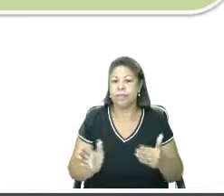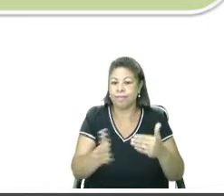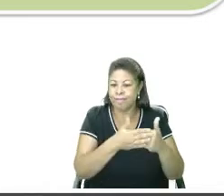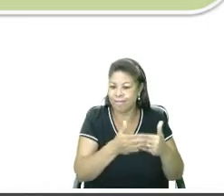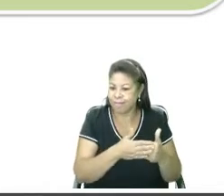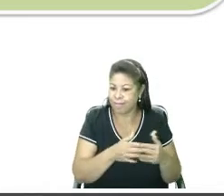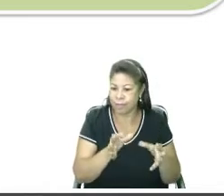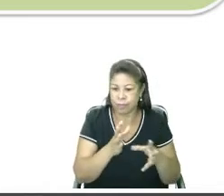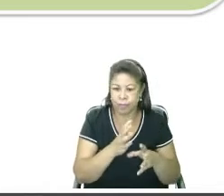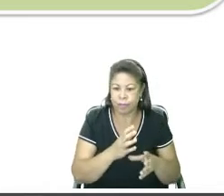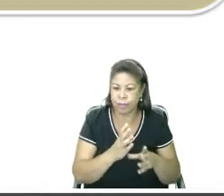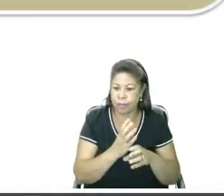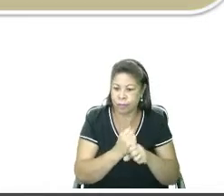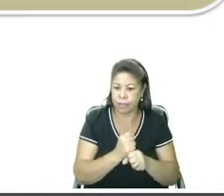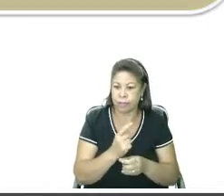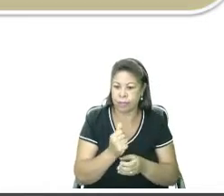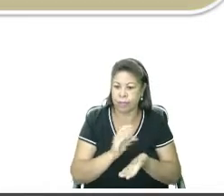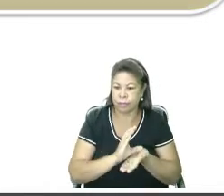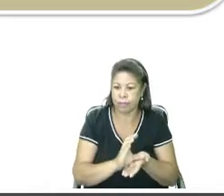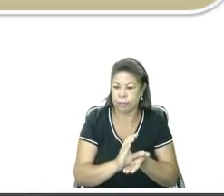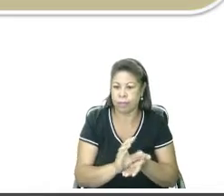por completo.